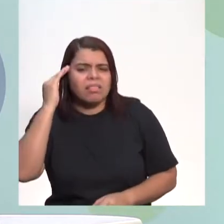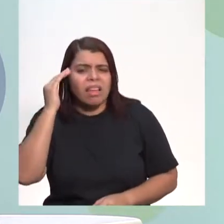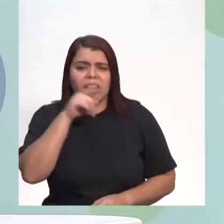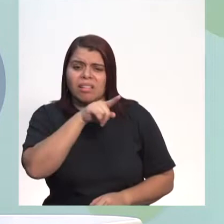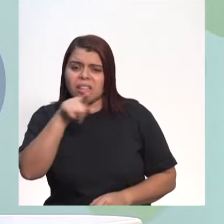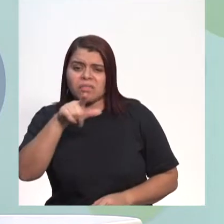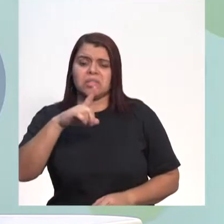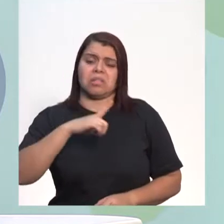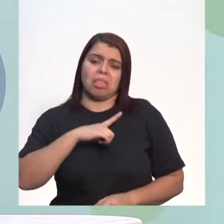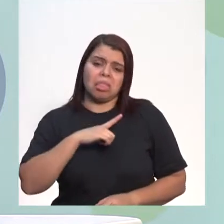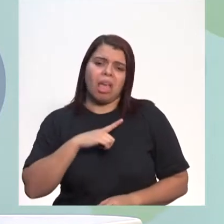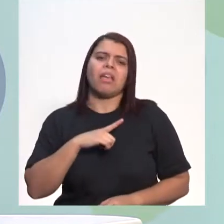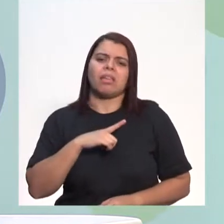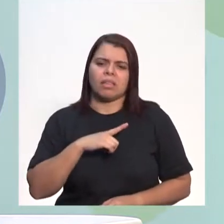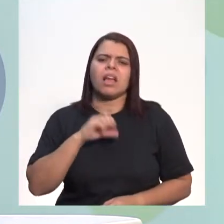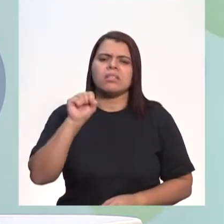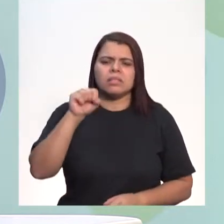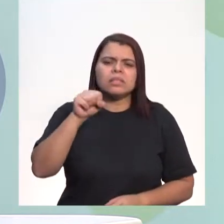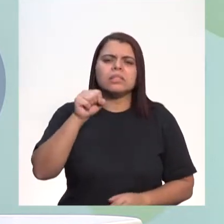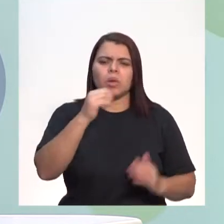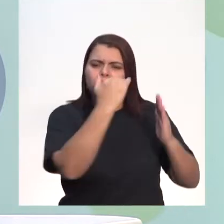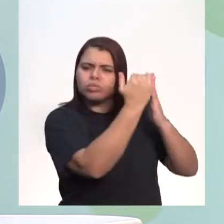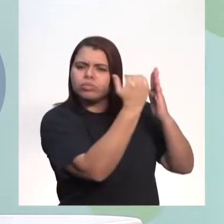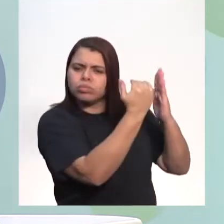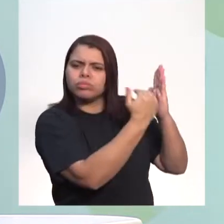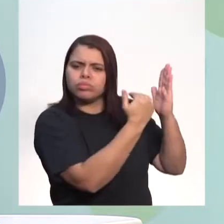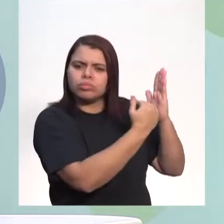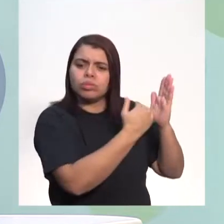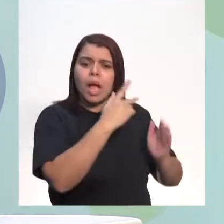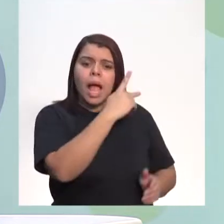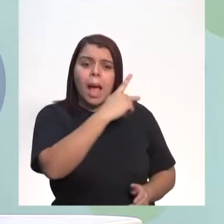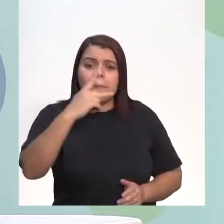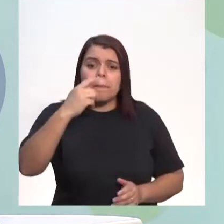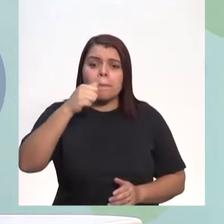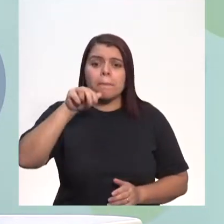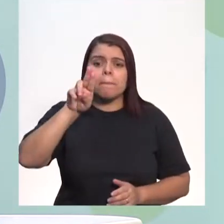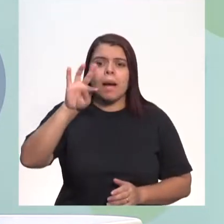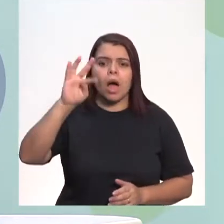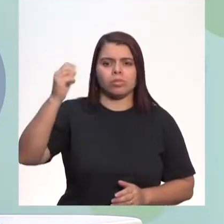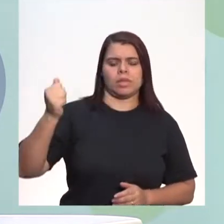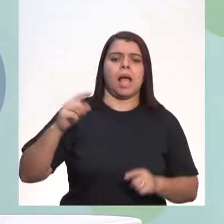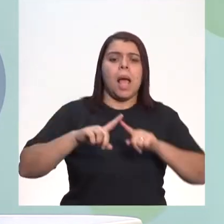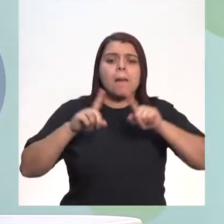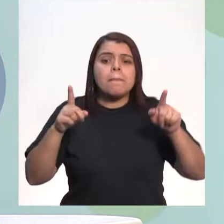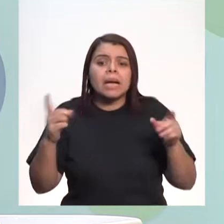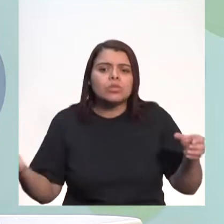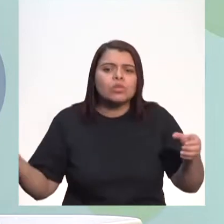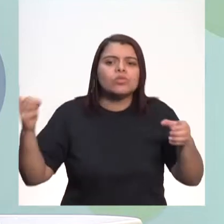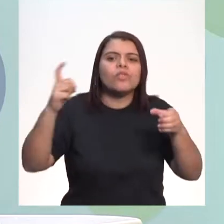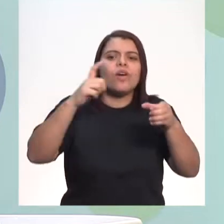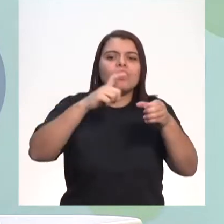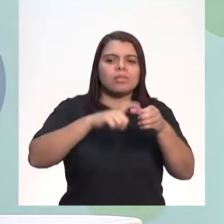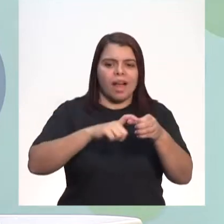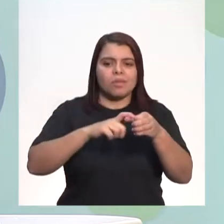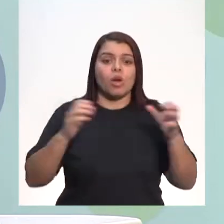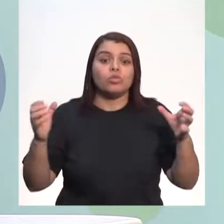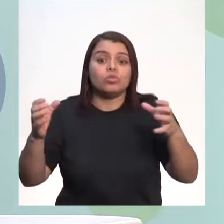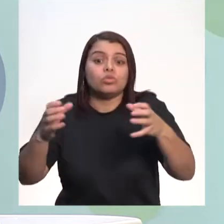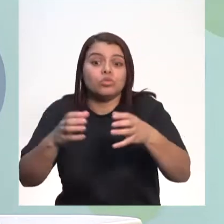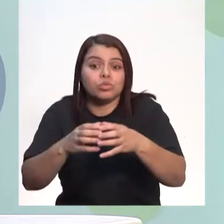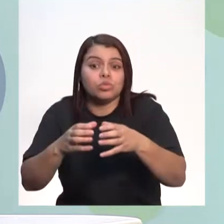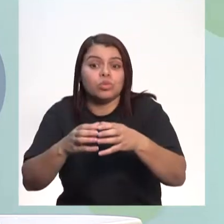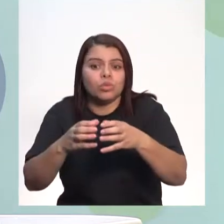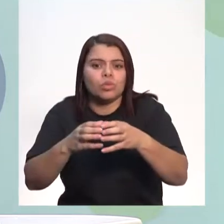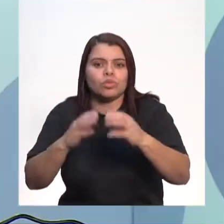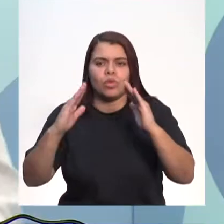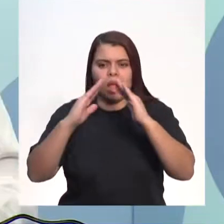no AVEFAP, um banco de pautas mesmo. Quando voltarmos para as atividades presenciais